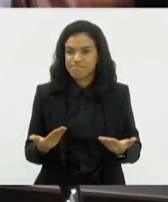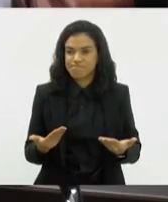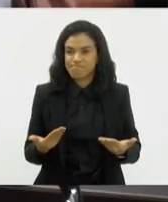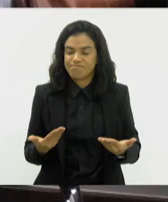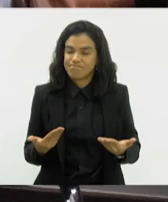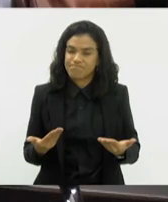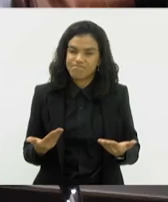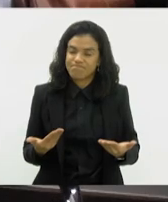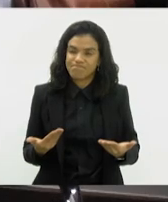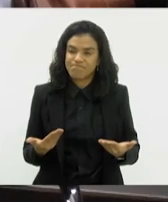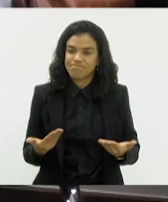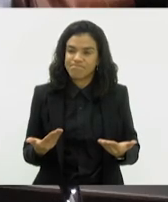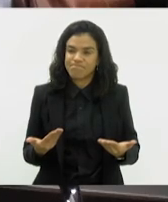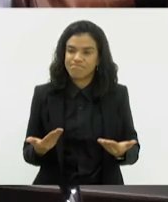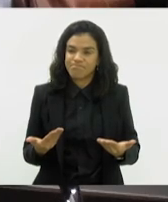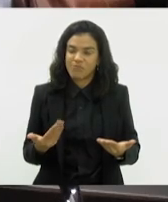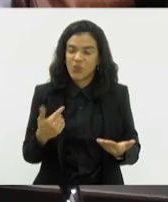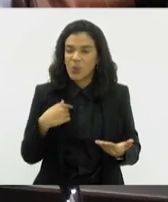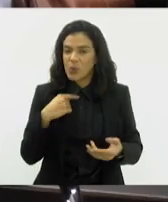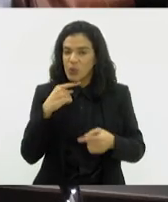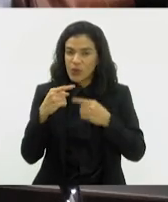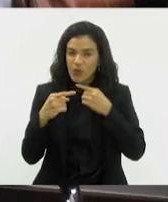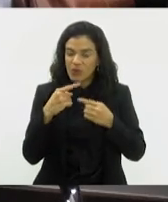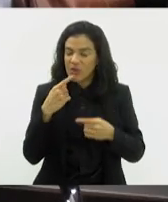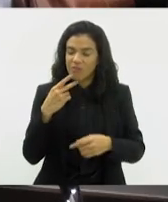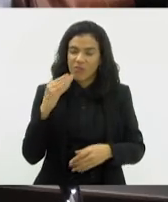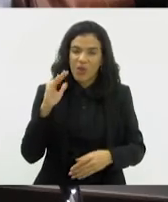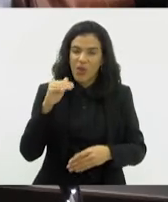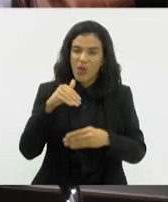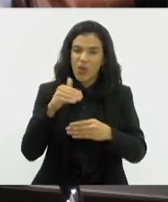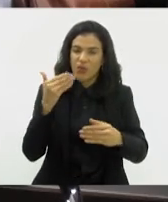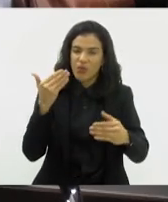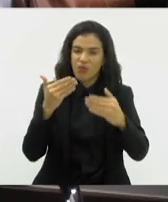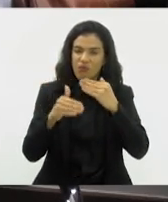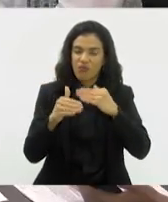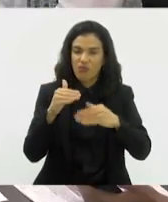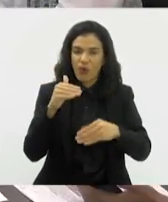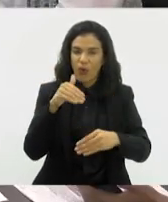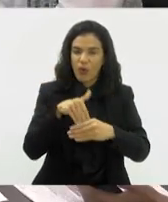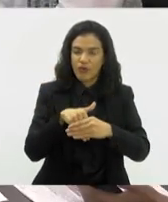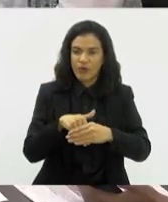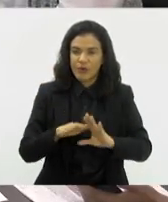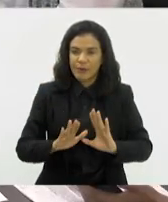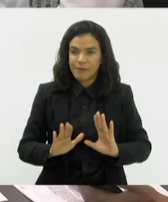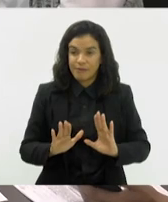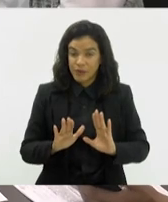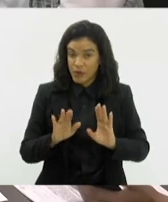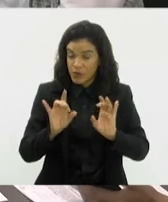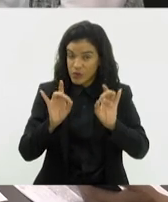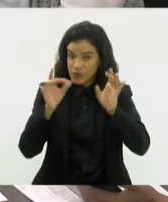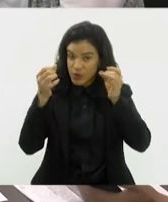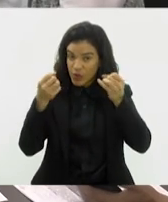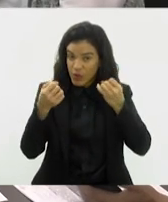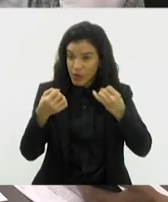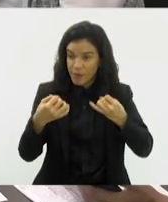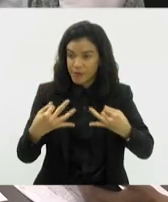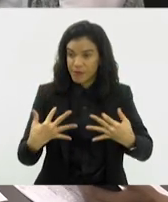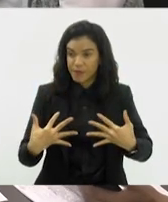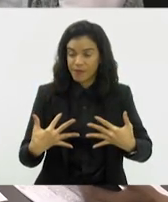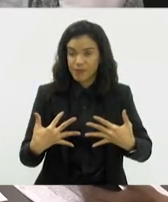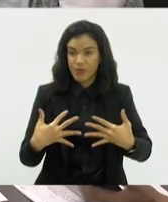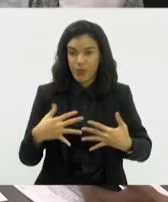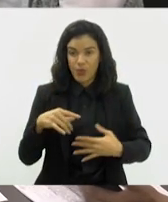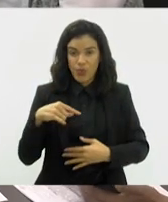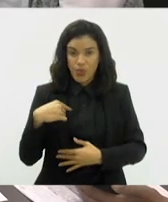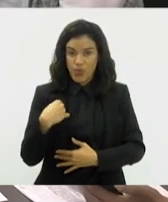Então, tenho sérias dúvidas aqui, voto contrário. Só explicando que nós